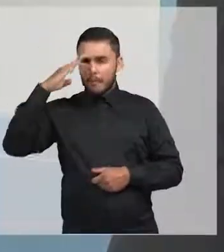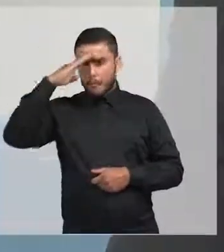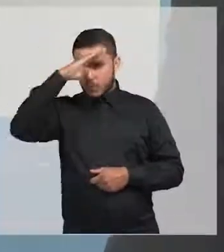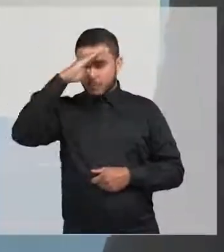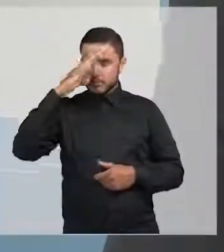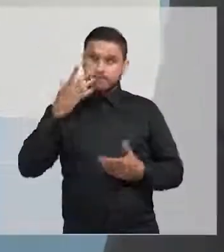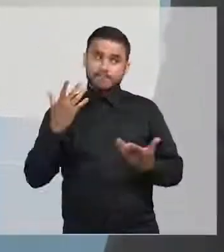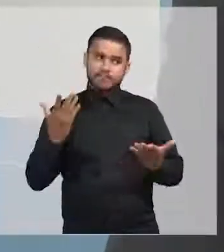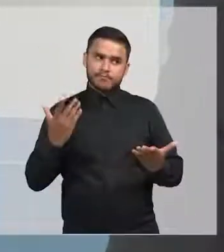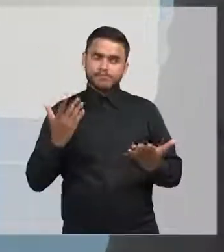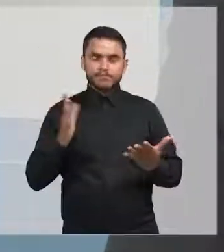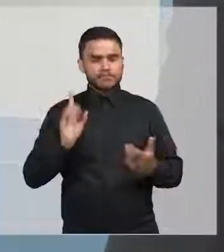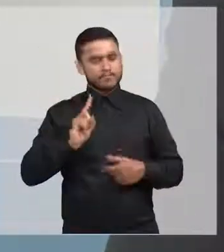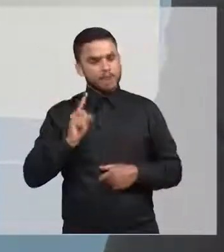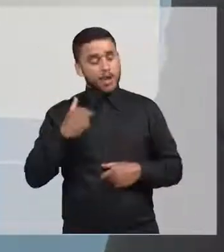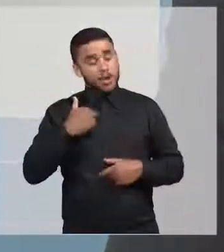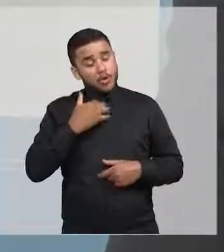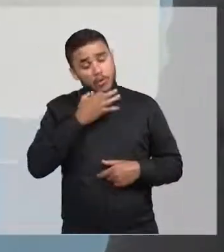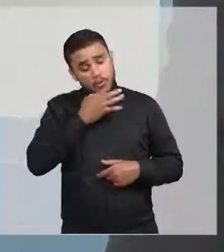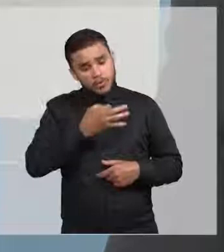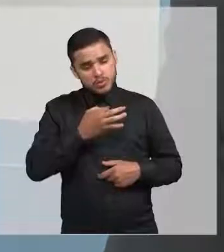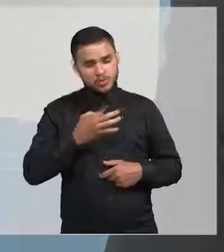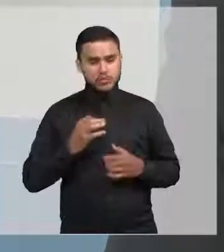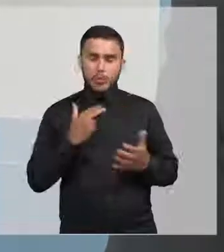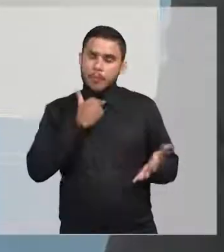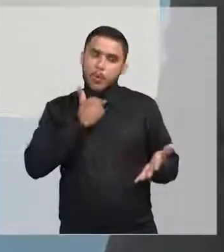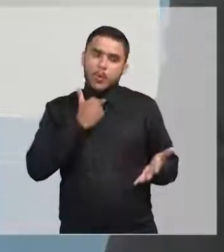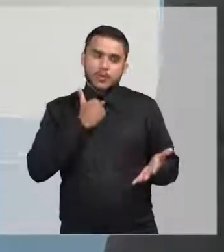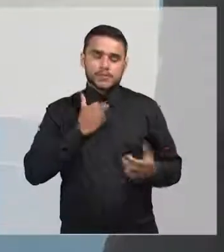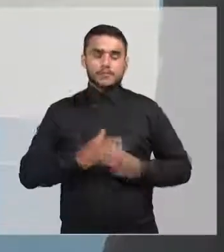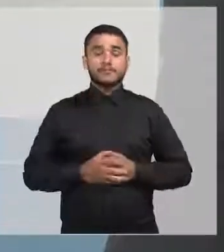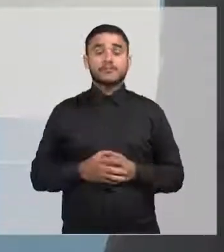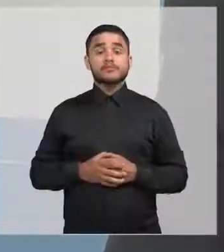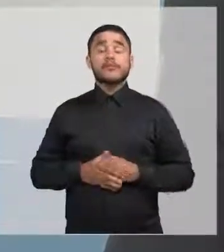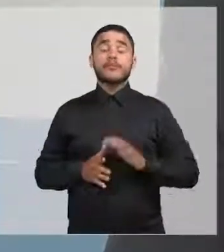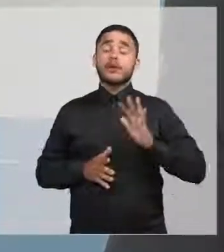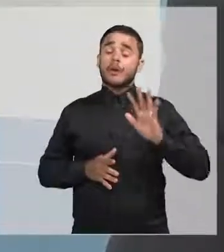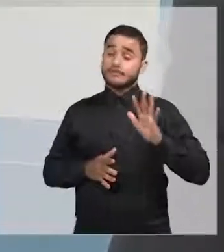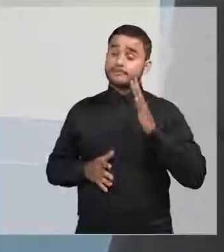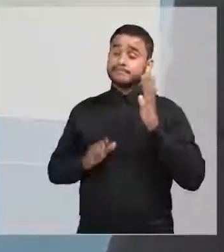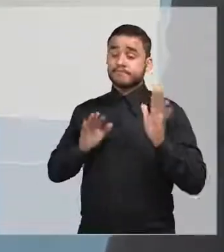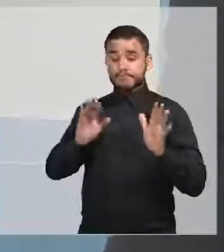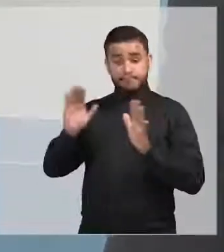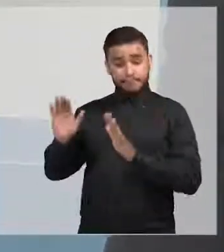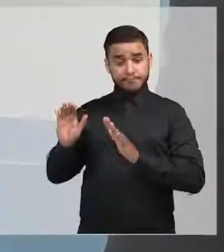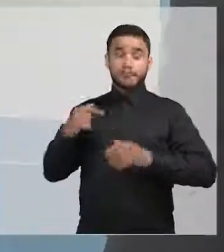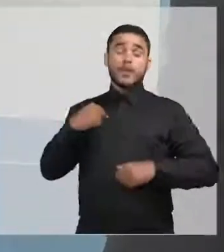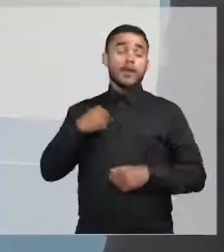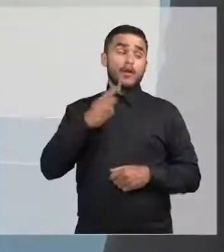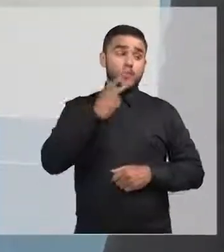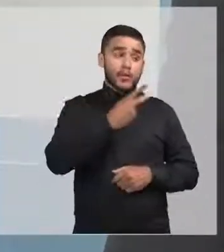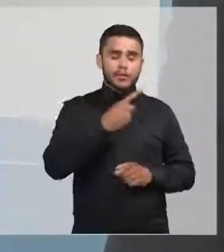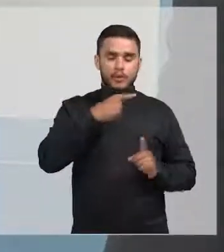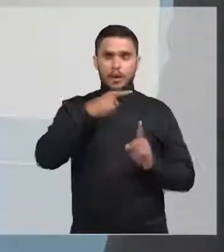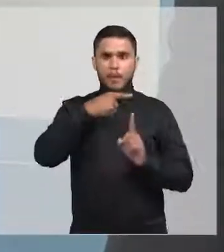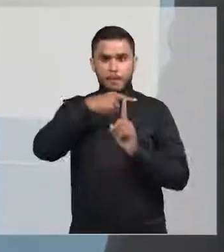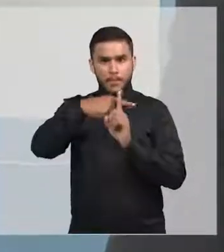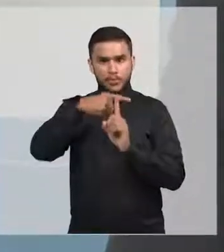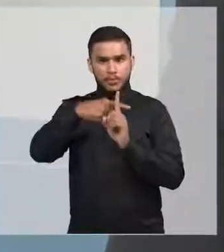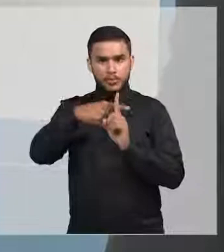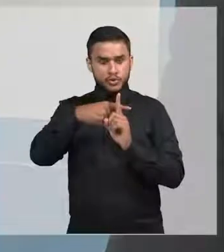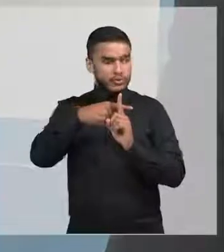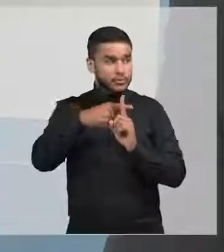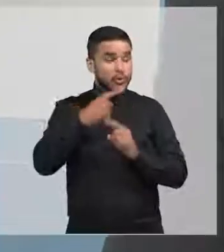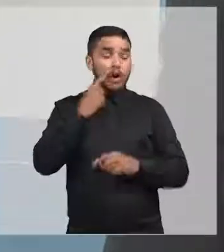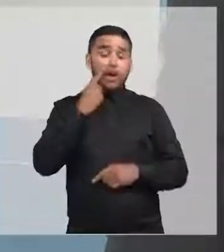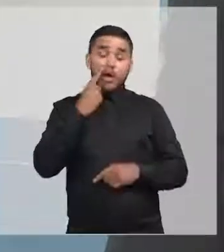né? Ele disse no ano passado que praticamente a etapa dele na Lava Jato estava terminando, porque o mais importante já teria sido